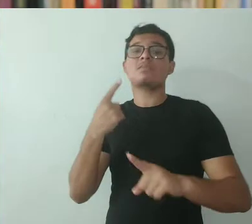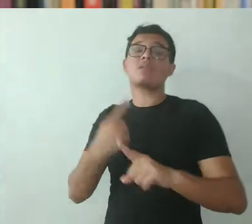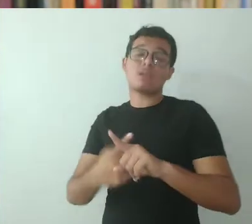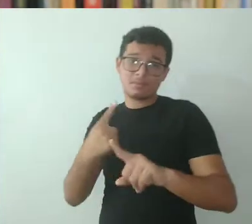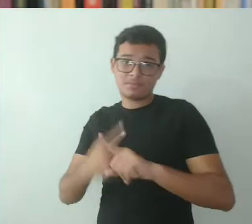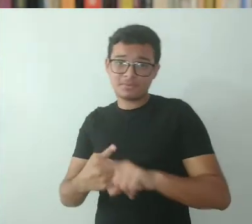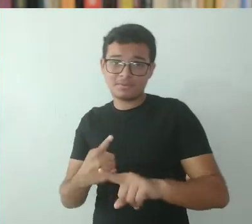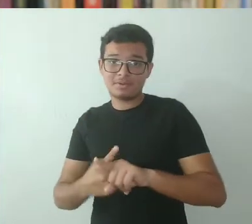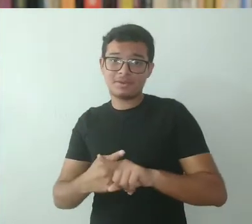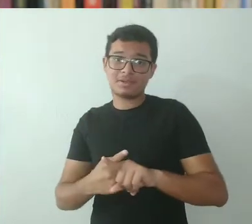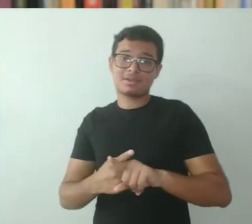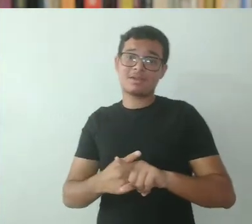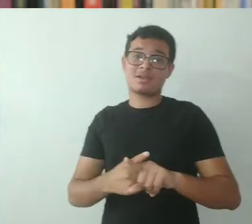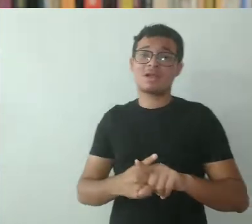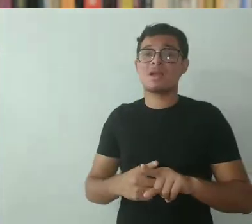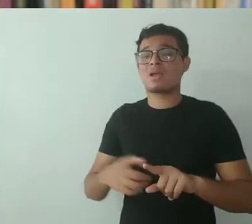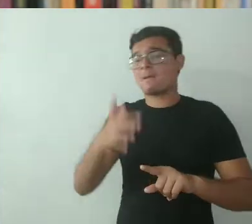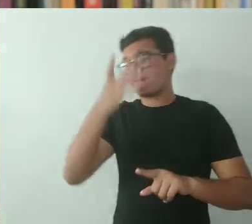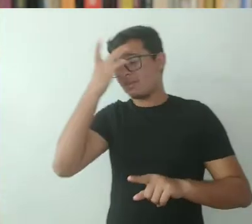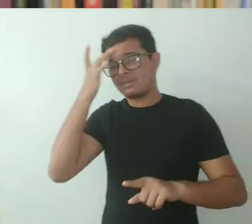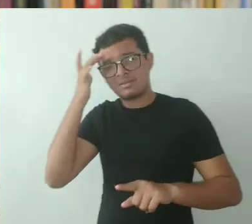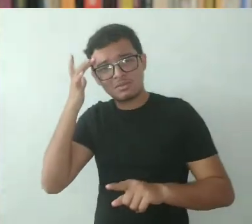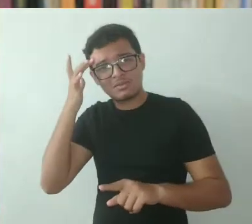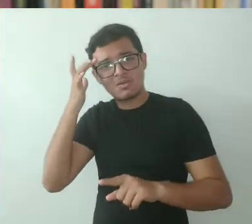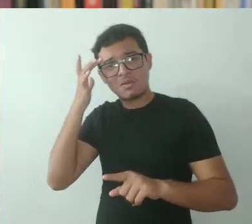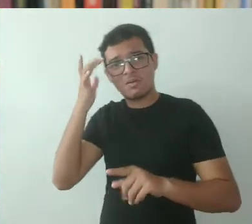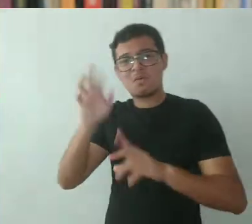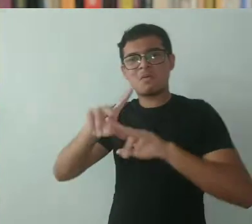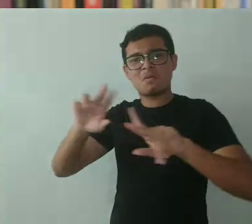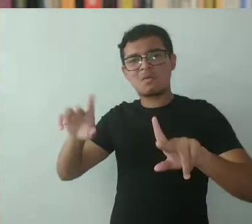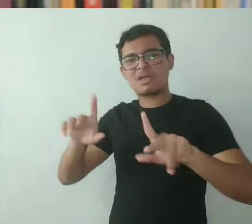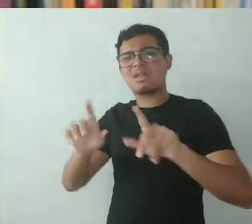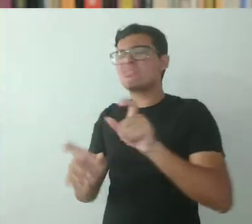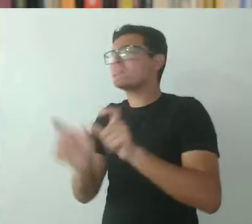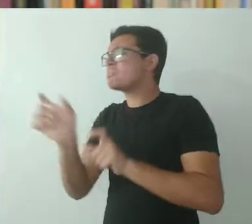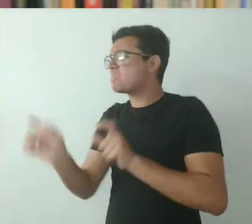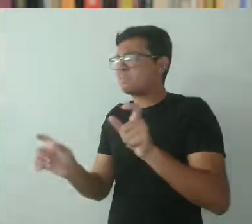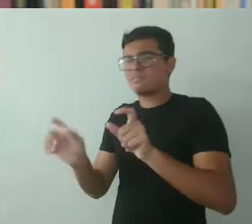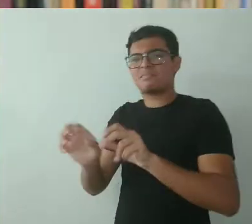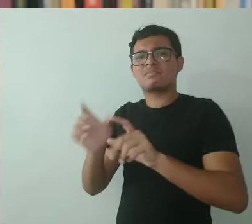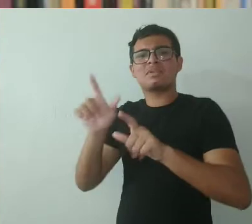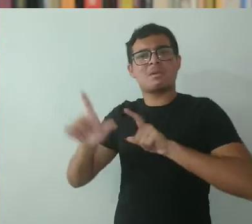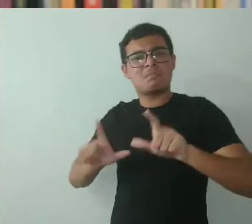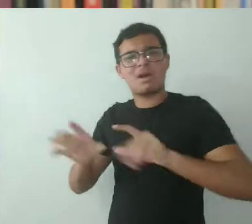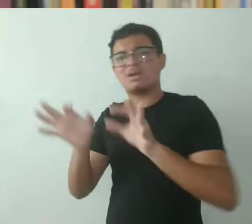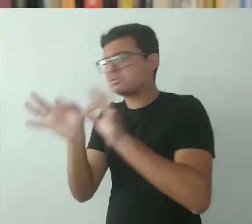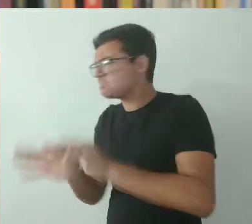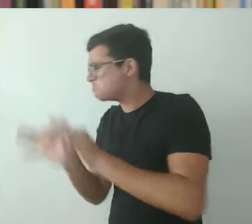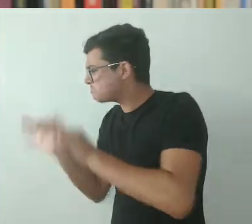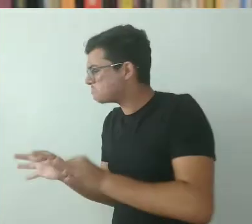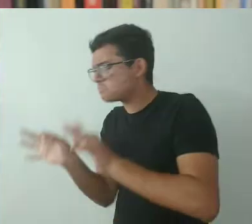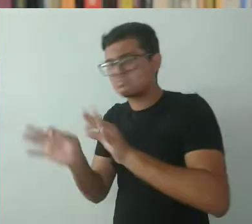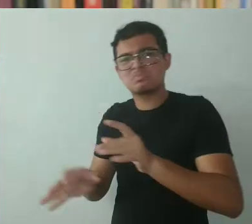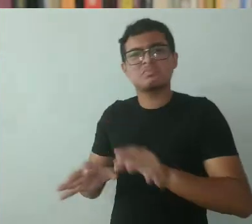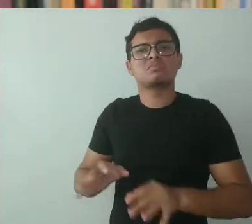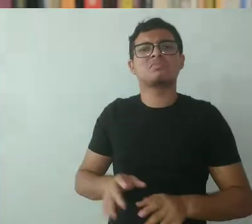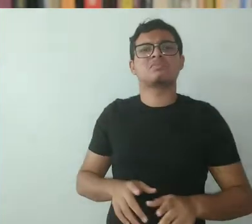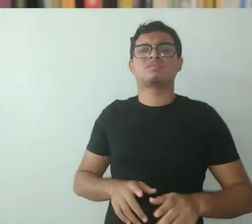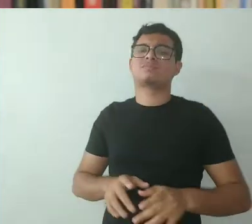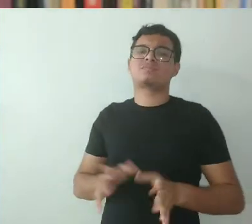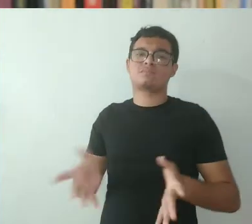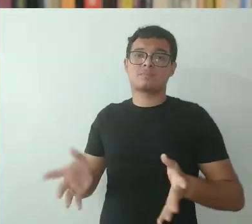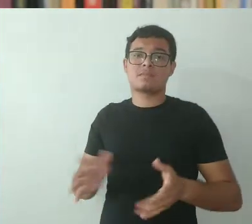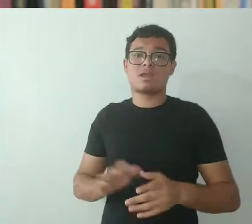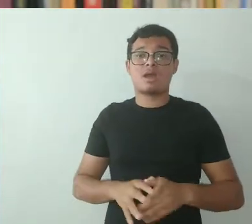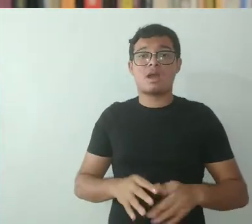por que determinadas pessoas trabalham em determinados empregos? Então, são essas questões que a